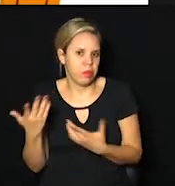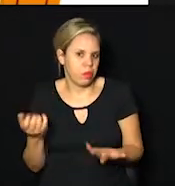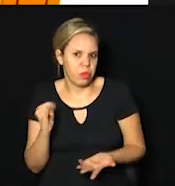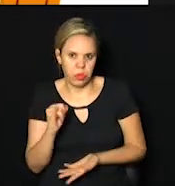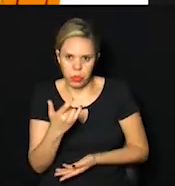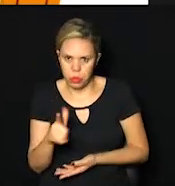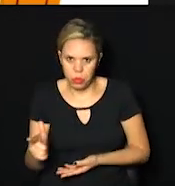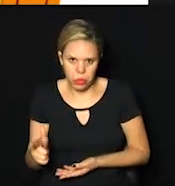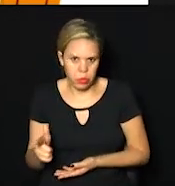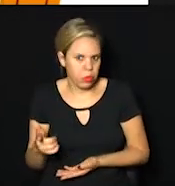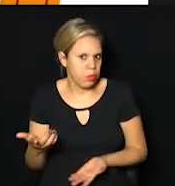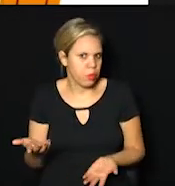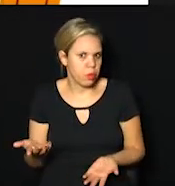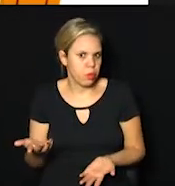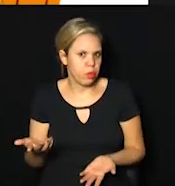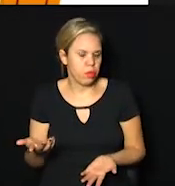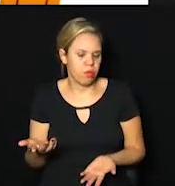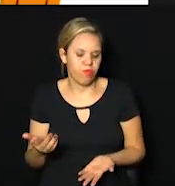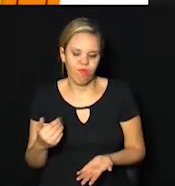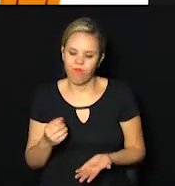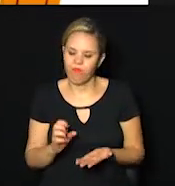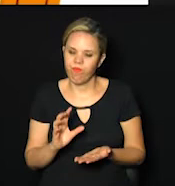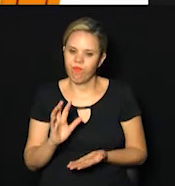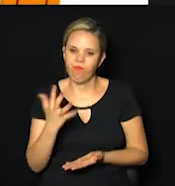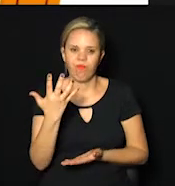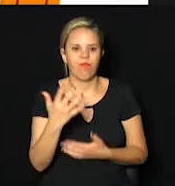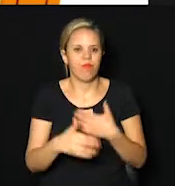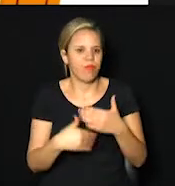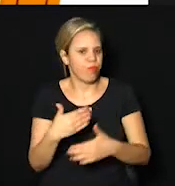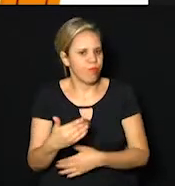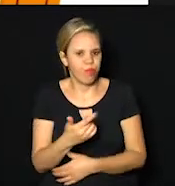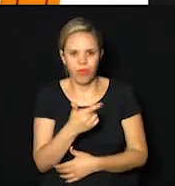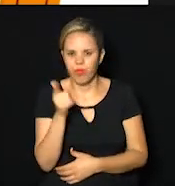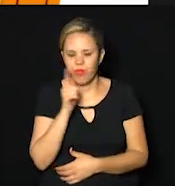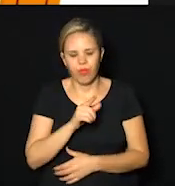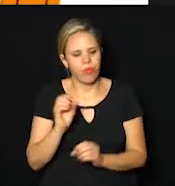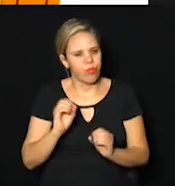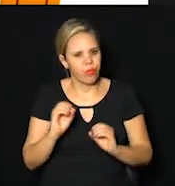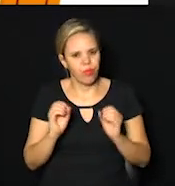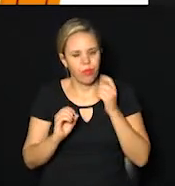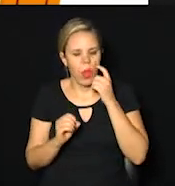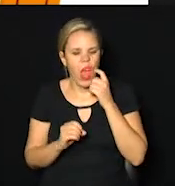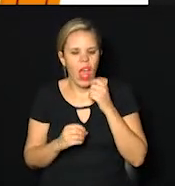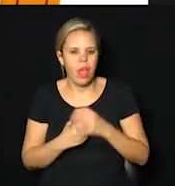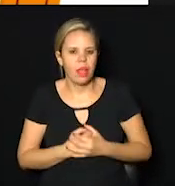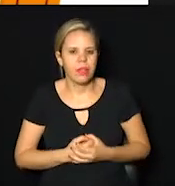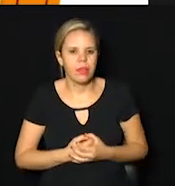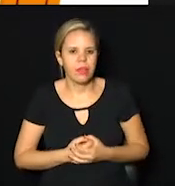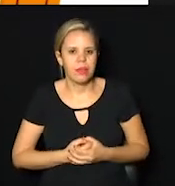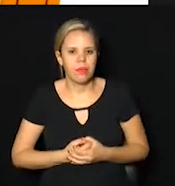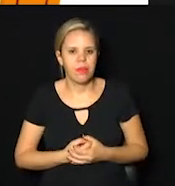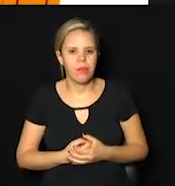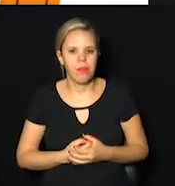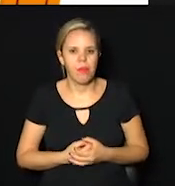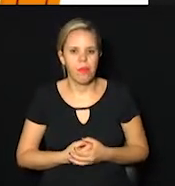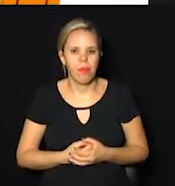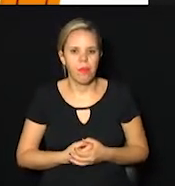tiver isso, consequentemente, a gente não consegue se